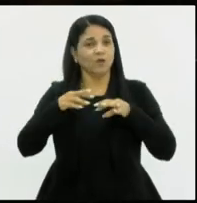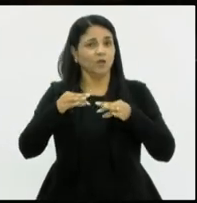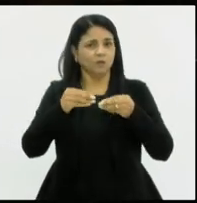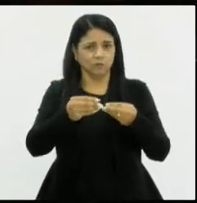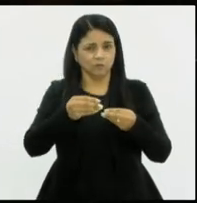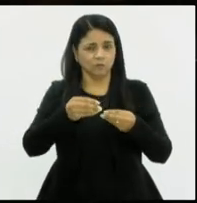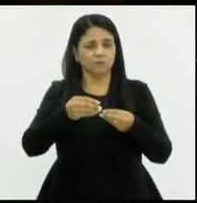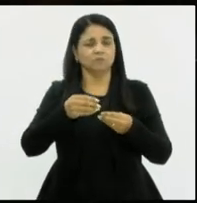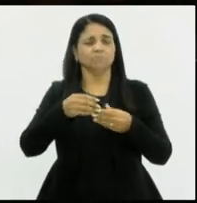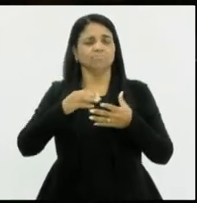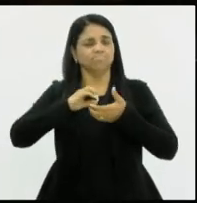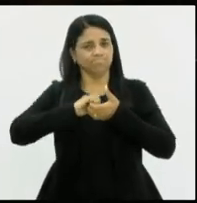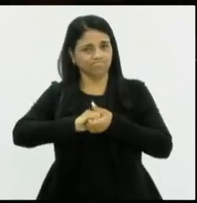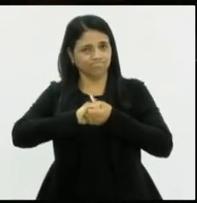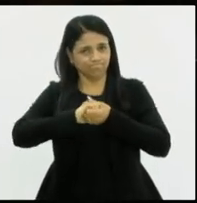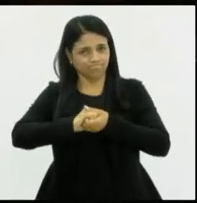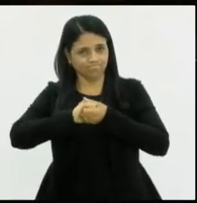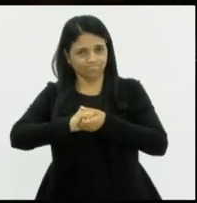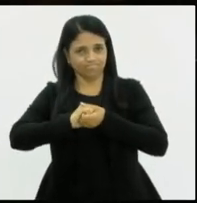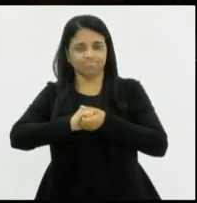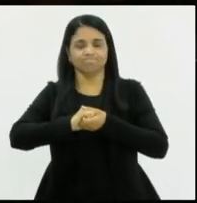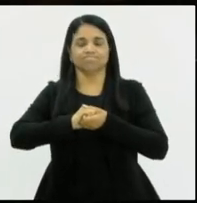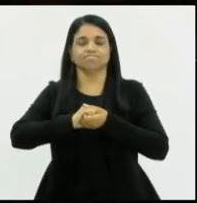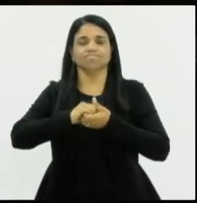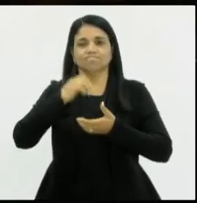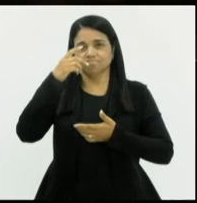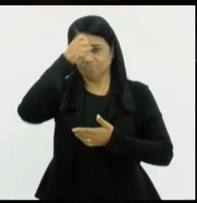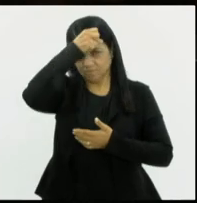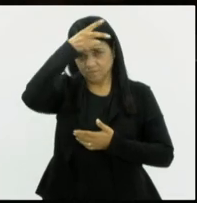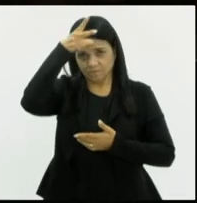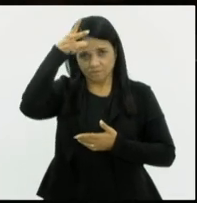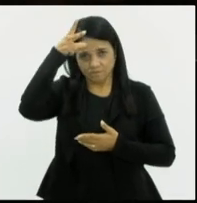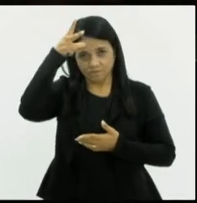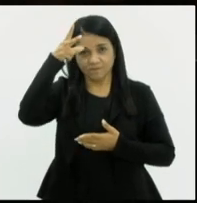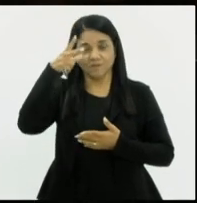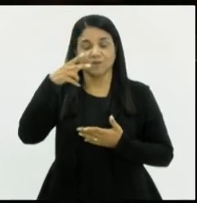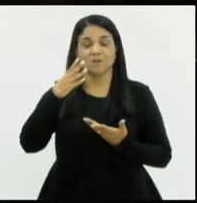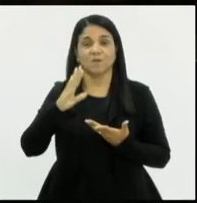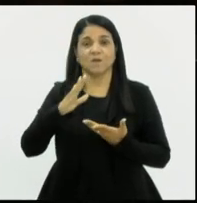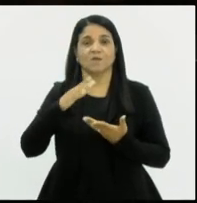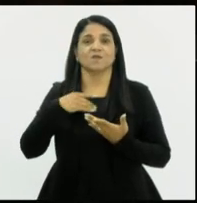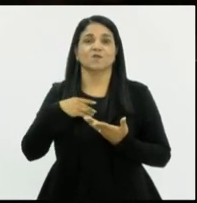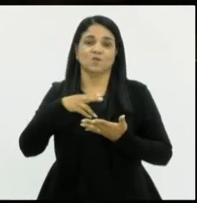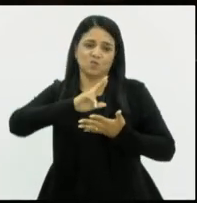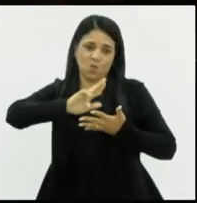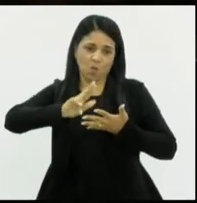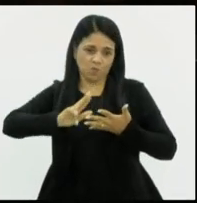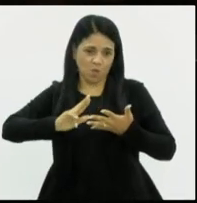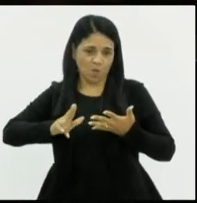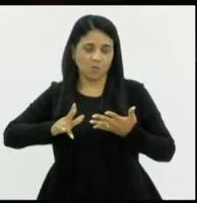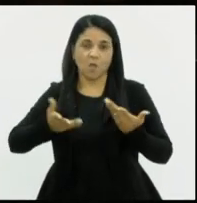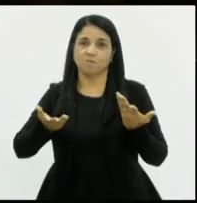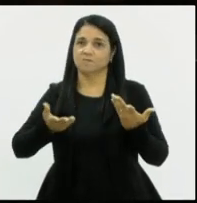presentes. Gostaria de falar o nome de todos, mas por conta do avançar da hora, sintam todos